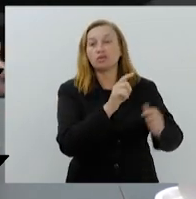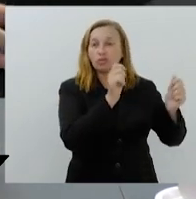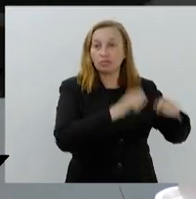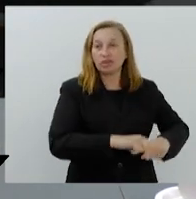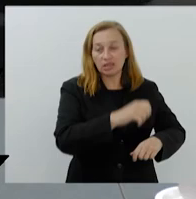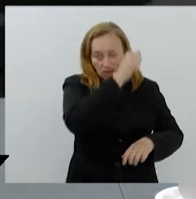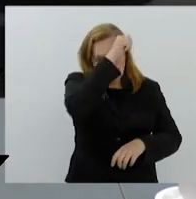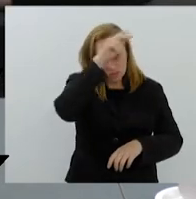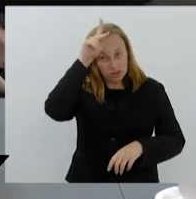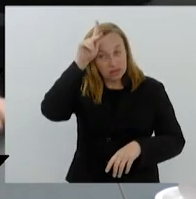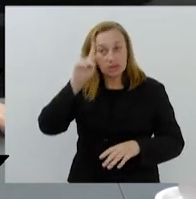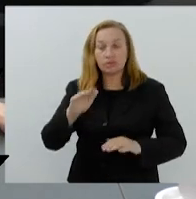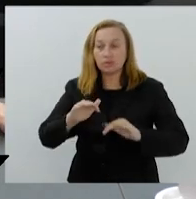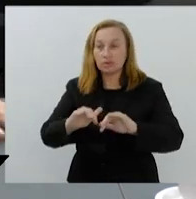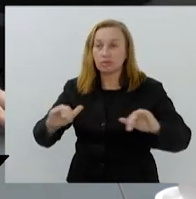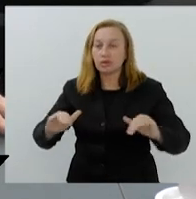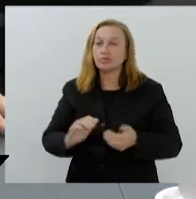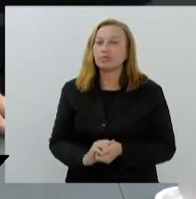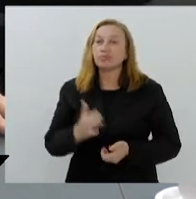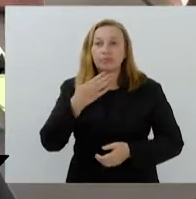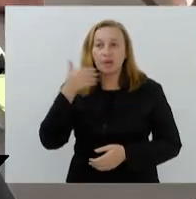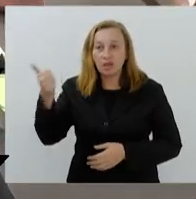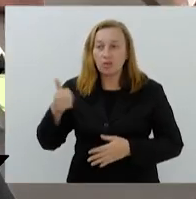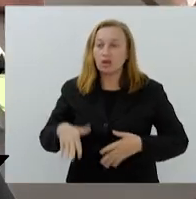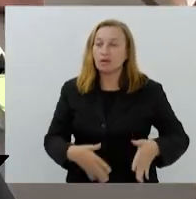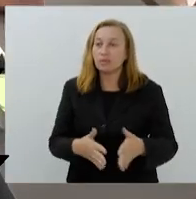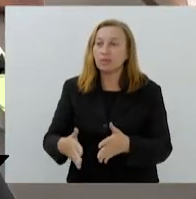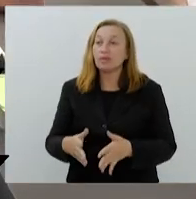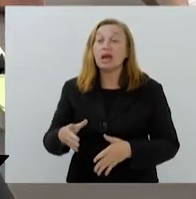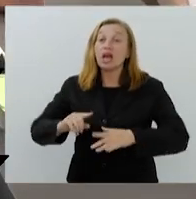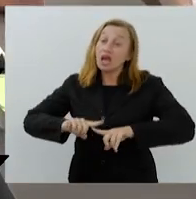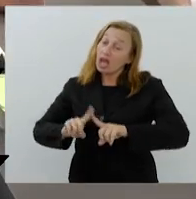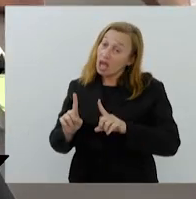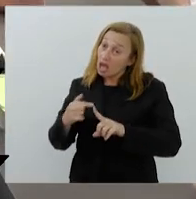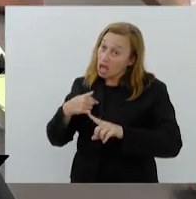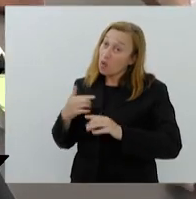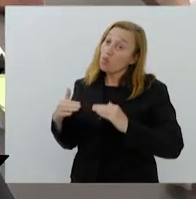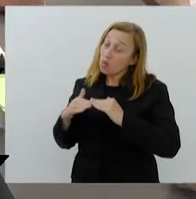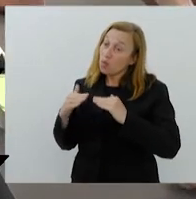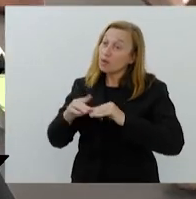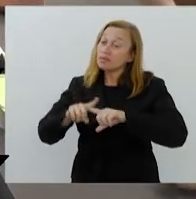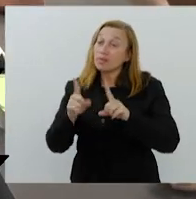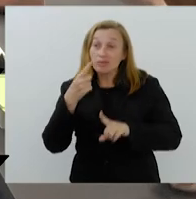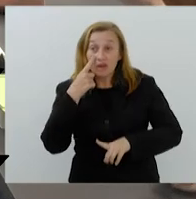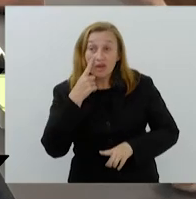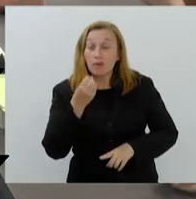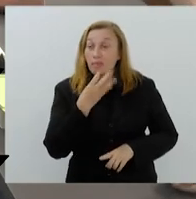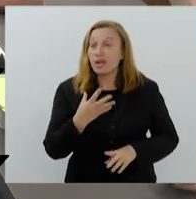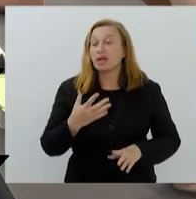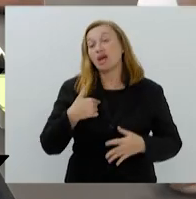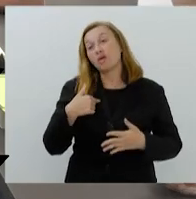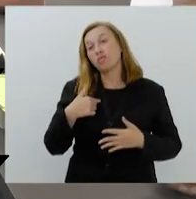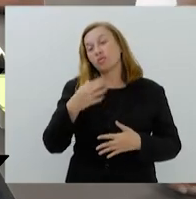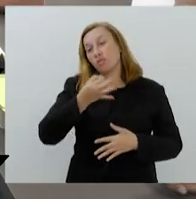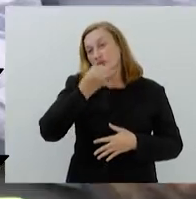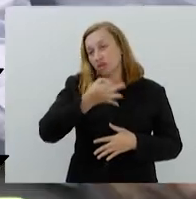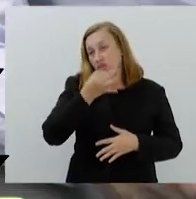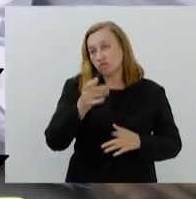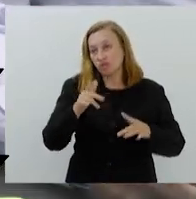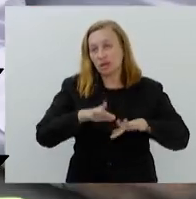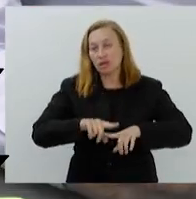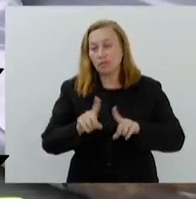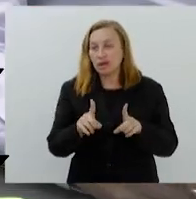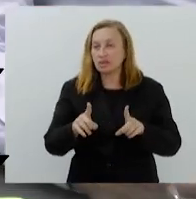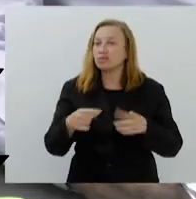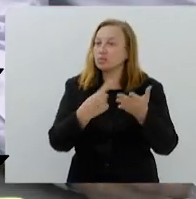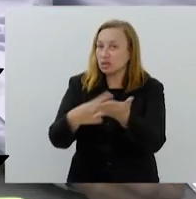do município. Podia abrir em dois. Acho que é um bom caminho, deputado Mink. Eu concordo, mas veja bem, eu ia sugerir até uma coisa diferente, mas na linha do Luiz Paulo e do Cozolino, a gente tem